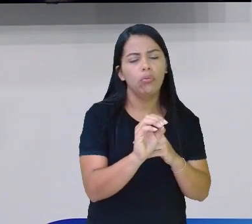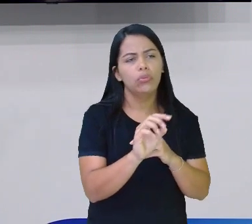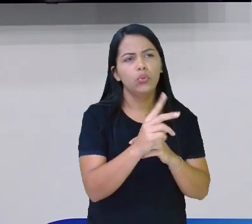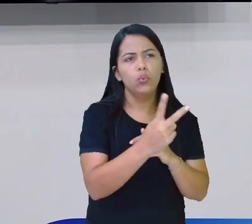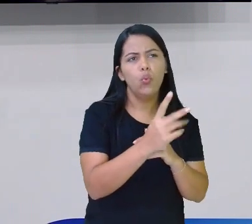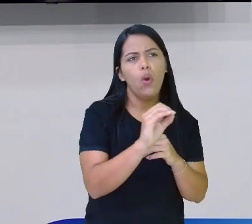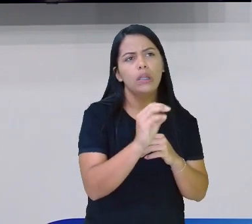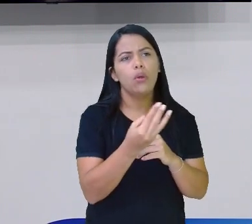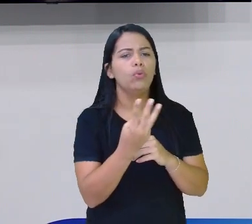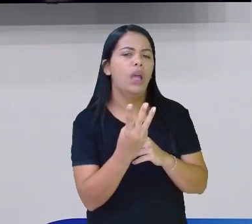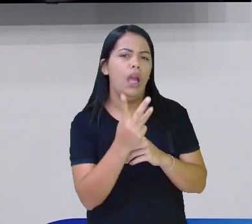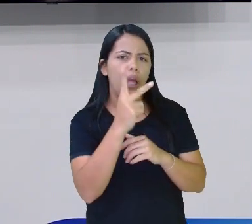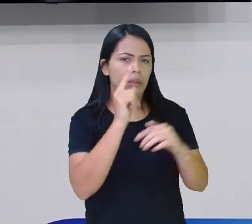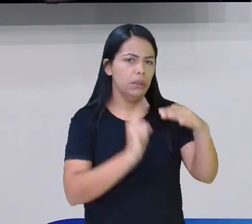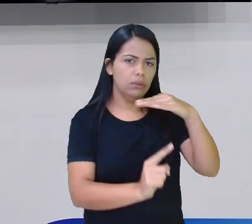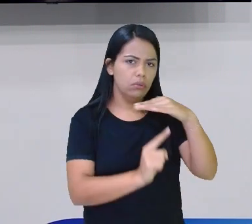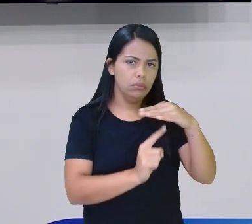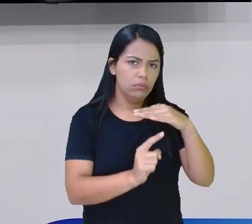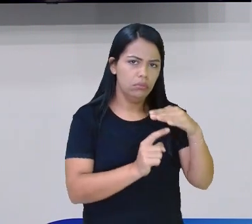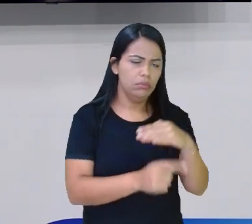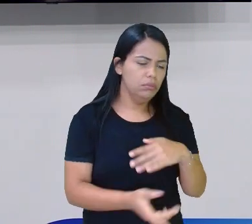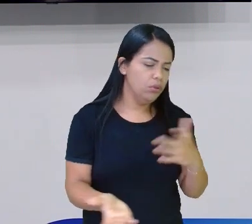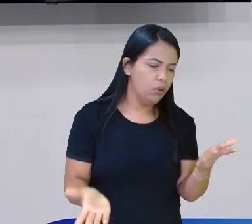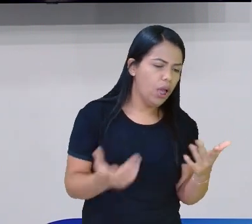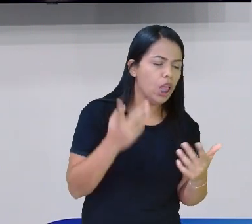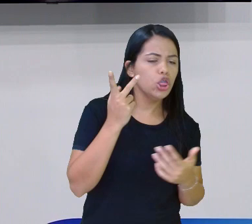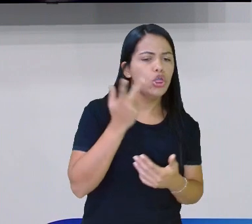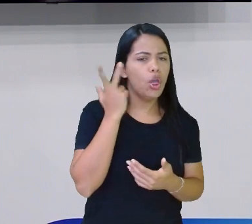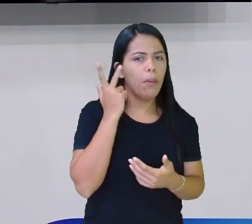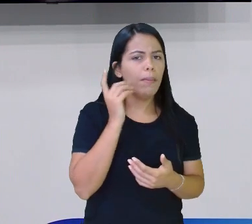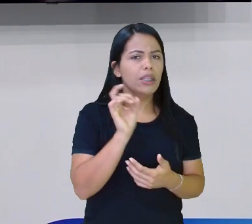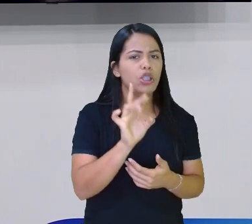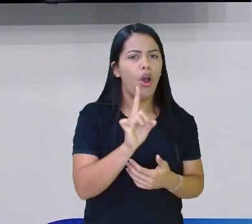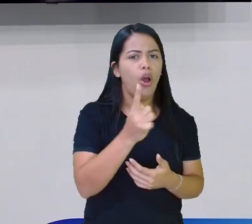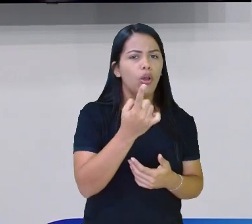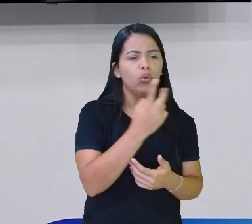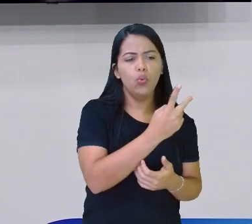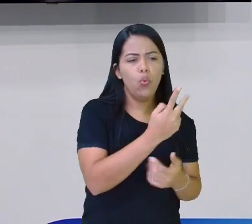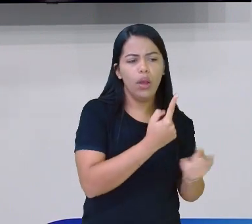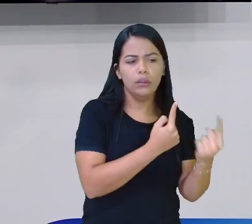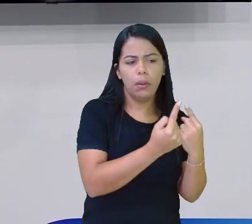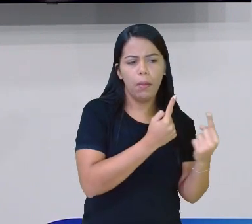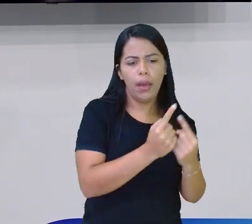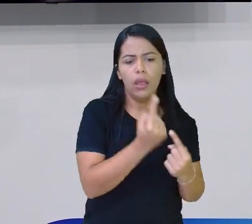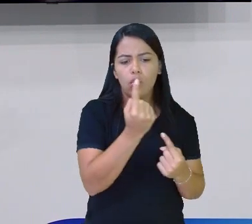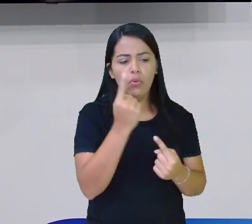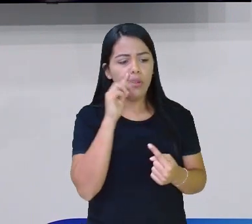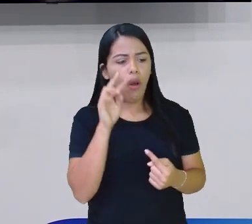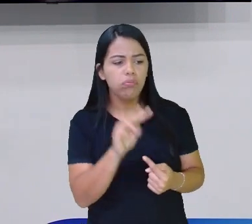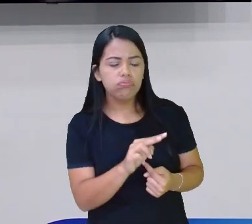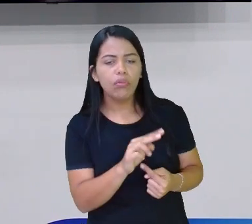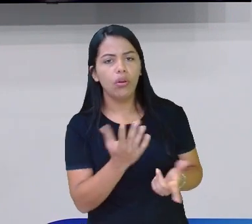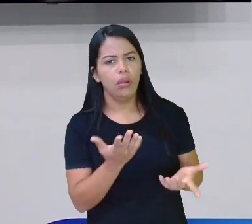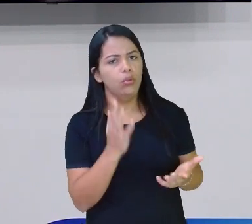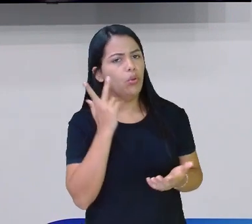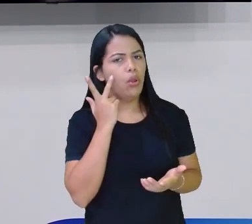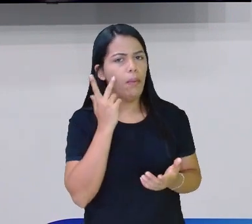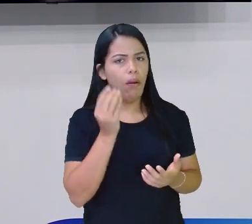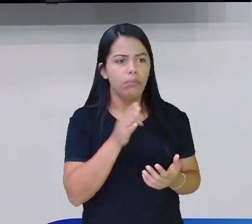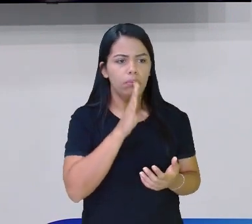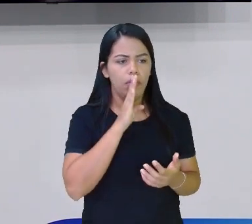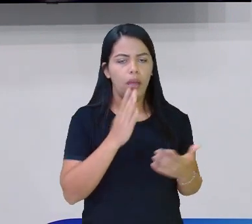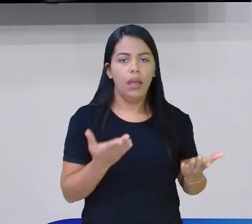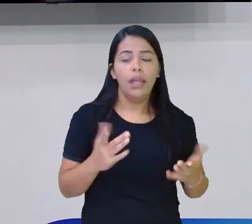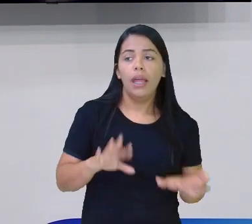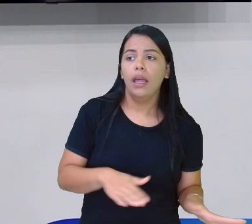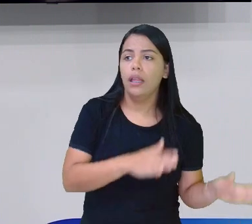2 ficam dialogando ali. A outra está ali só acompanhando, vamos dizer assim, fazendo figuração, está sendo figurante, tá? Então,